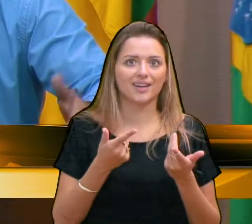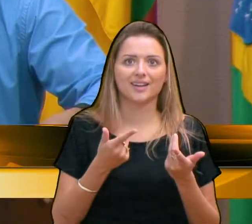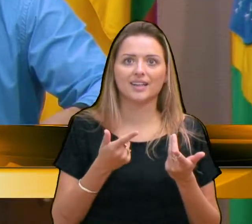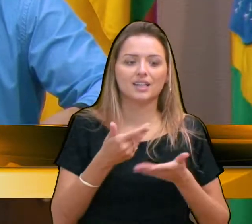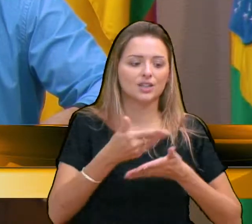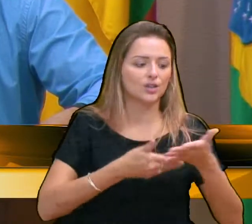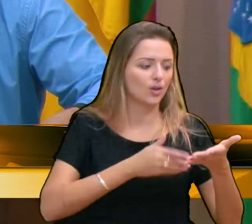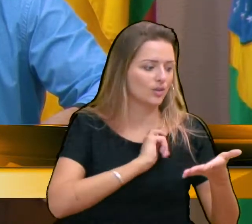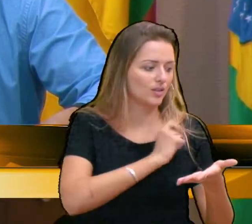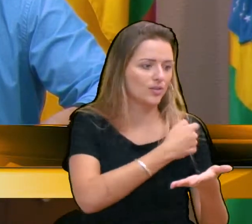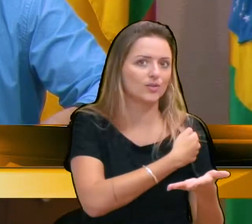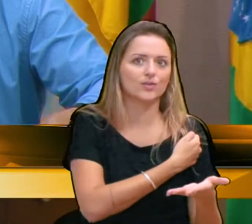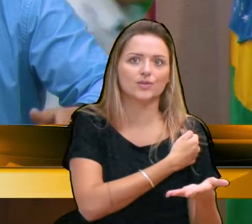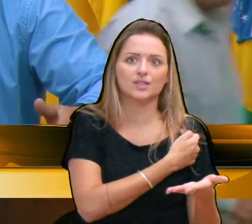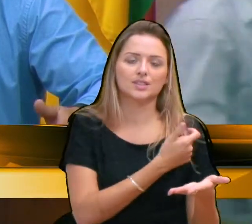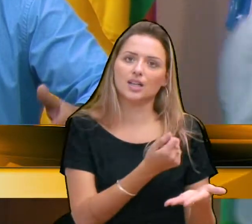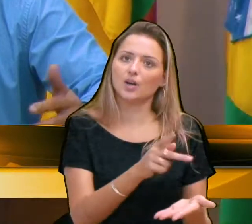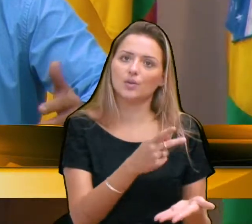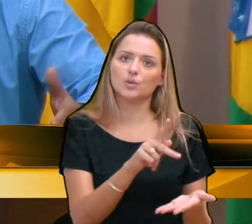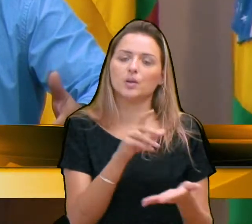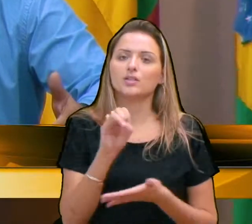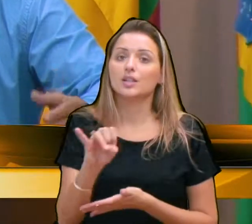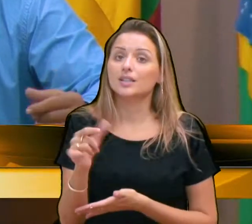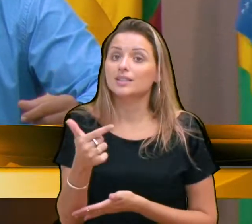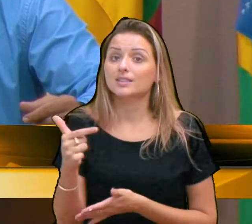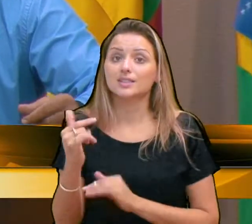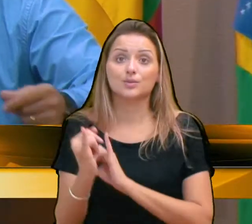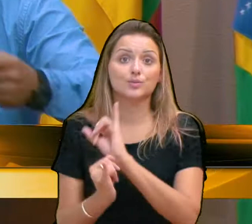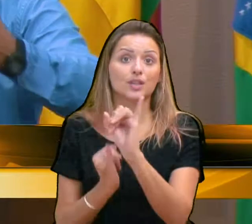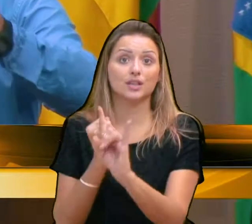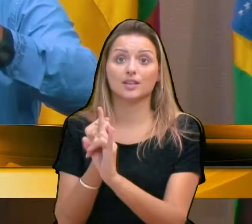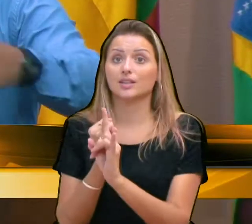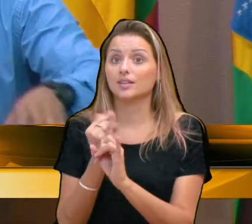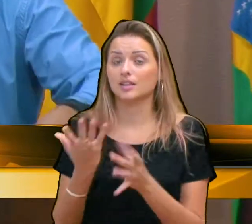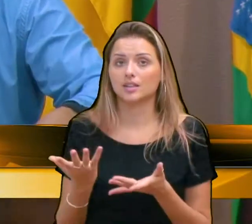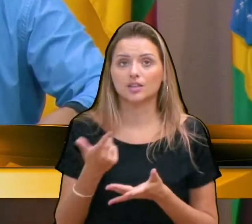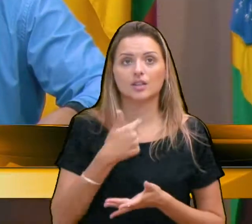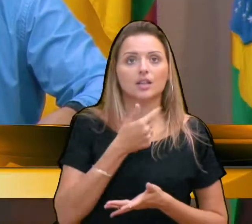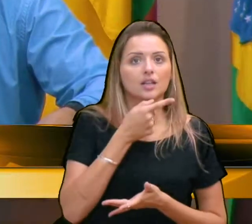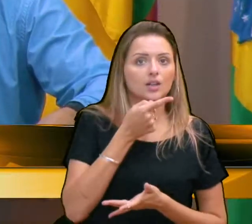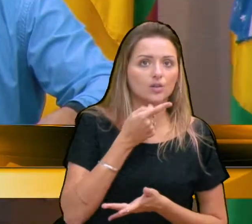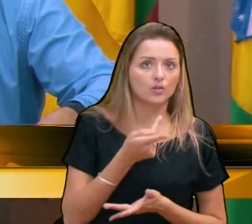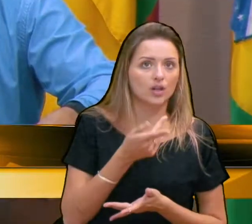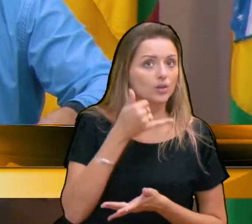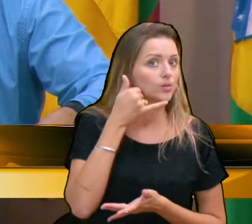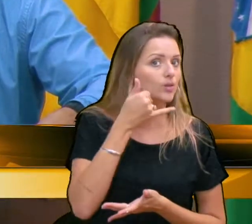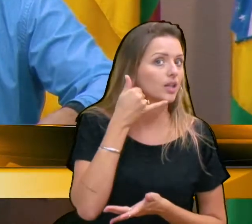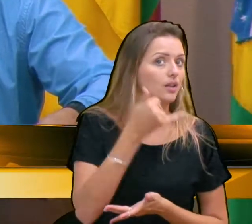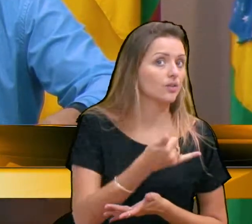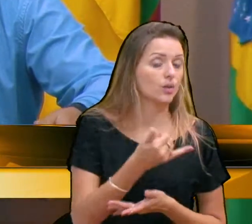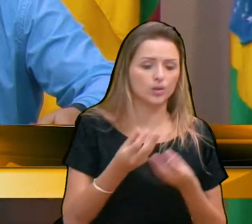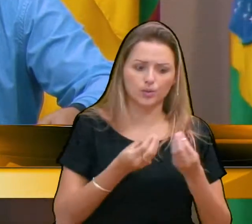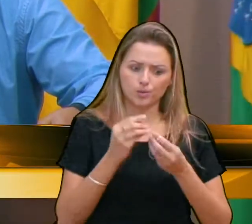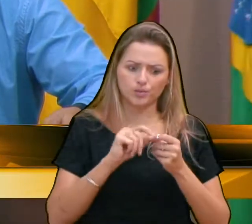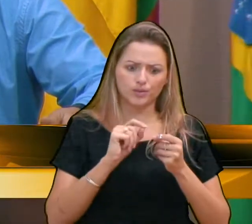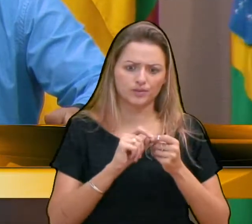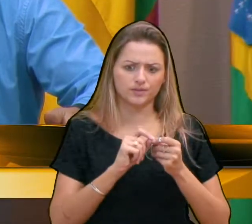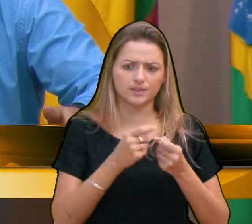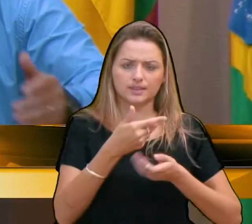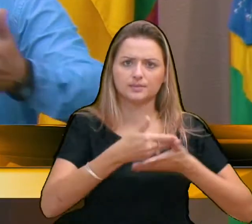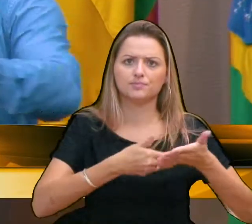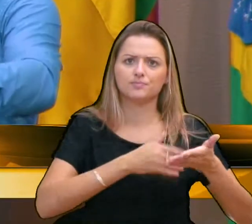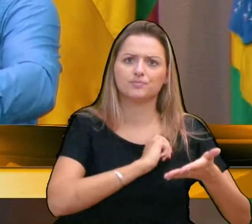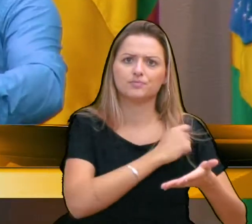tem o alicerce? Como é que o agricultor, principalmente, eu falo agricultor por causa das linhas telefônicas, vai fazer isso, construir